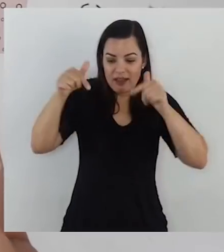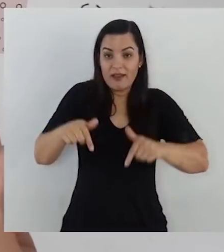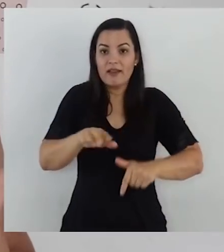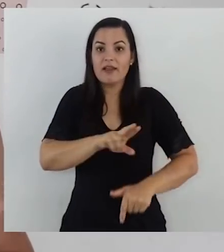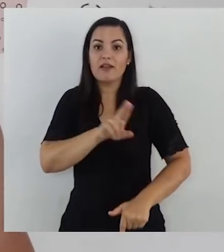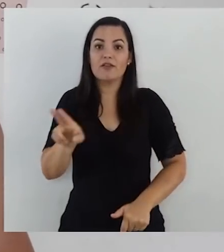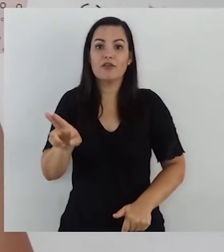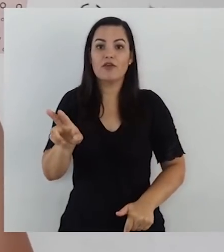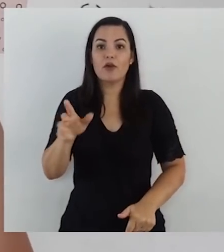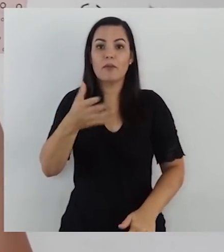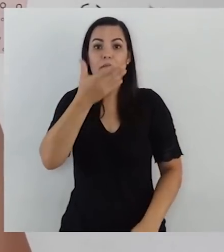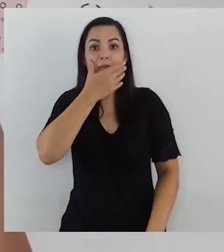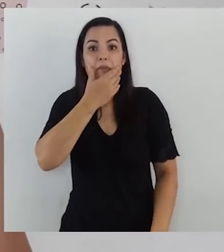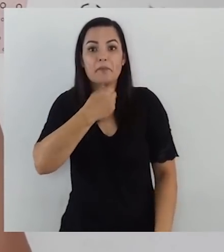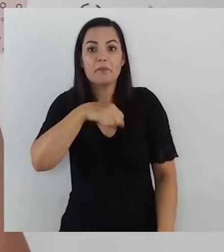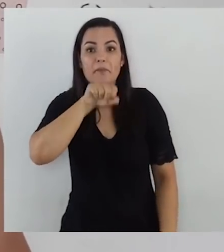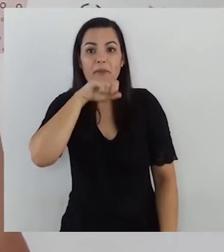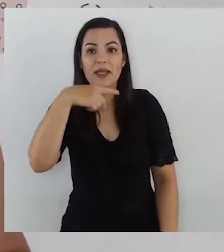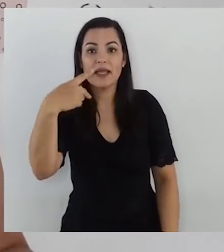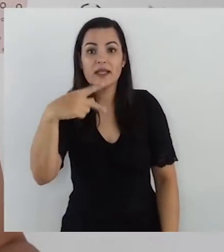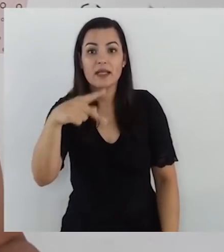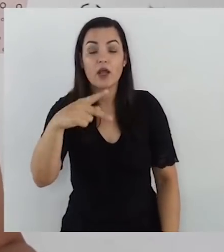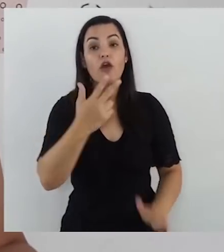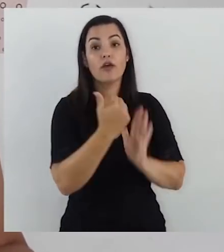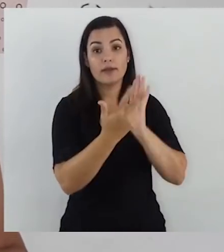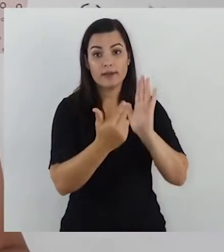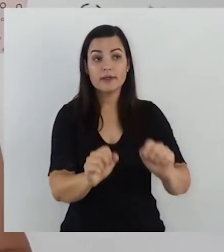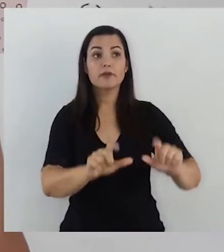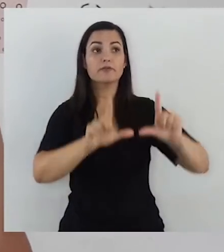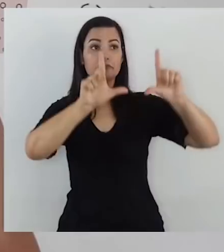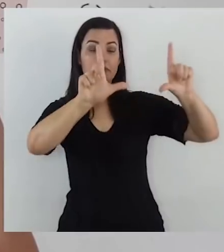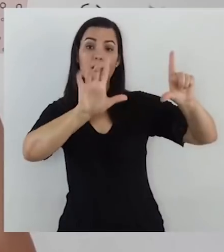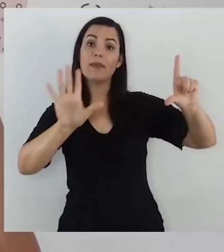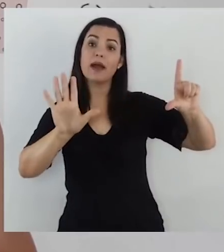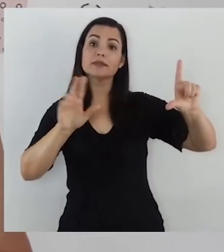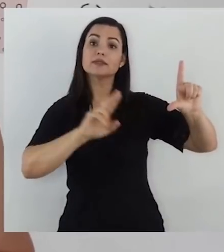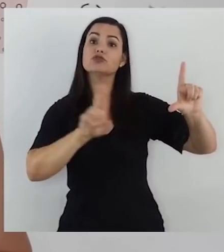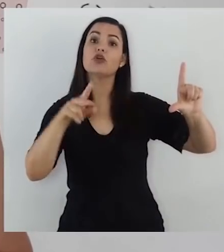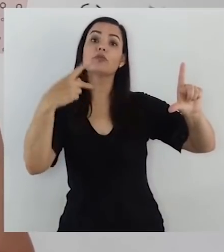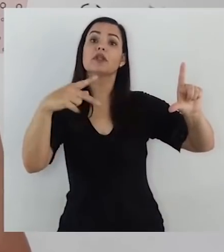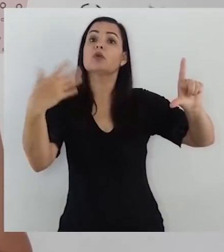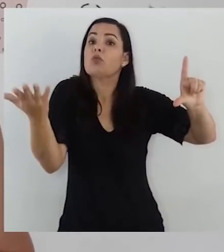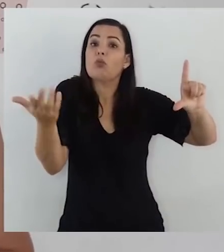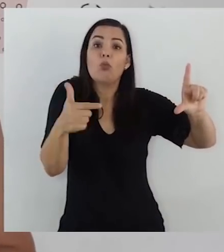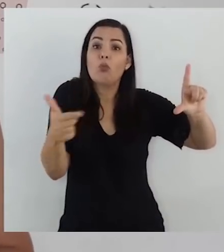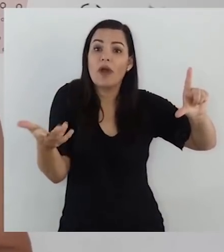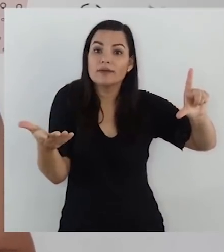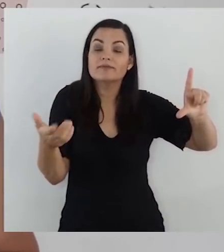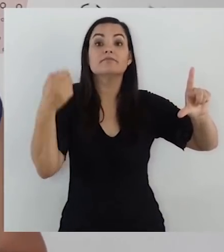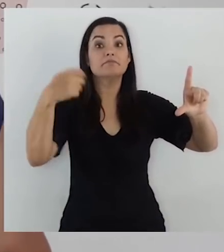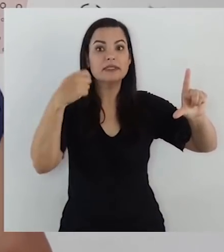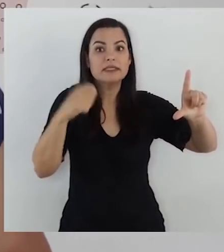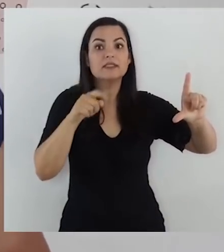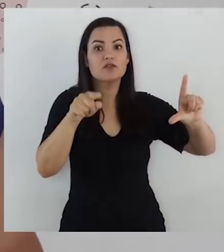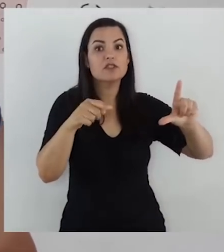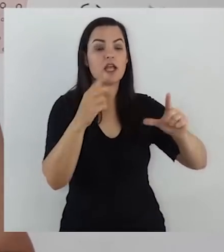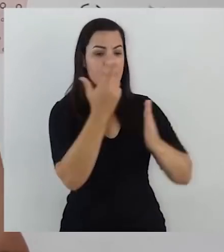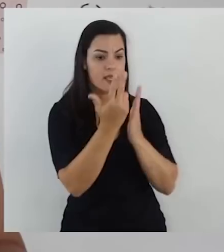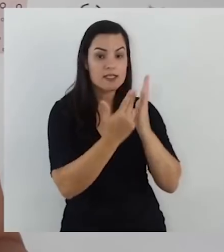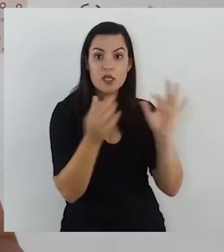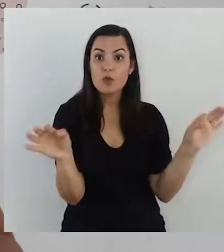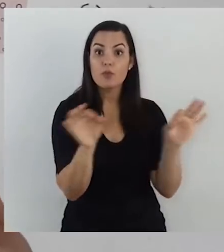responsável, o seu desenho vai aparecer na exposição, mas o seu nome não. Então coloquem na imagem, mesmo que você escreva a